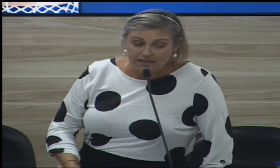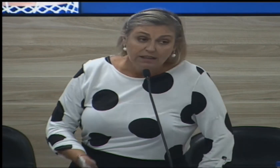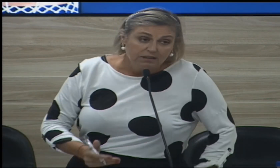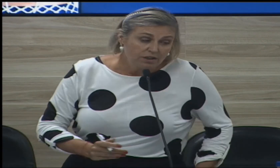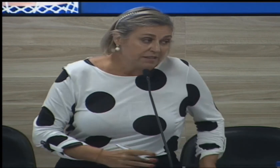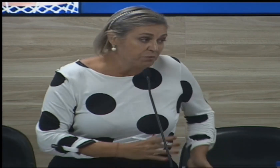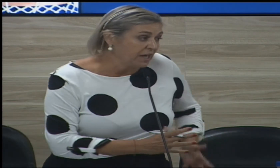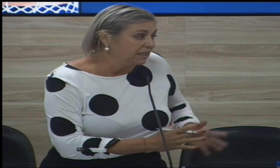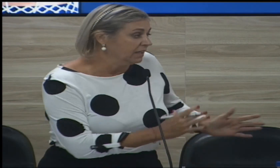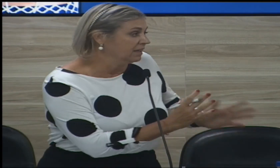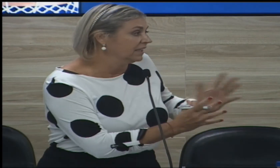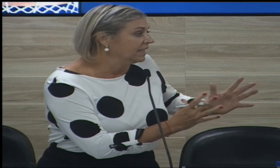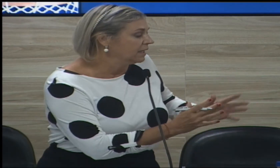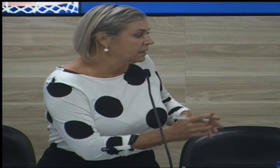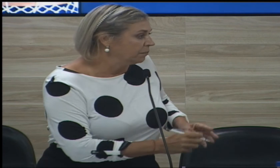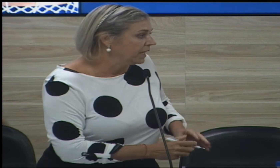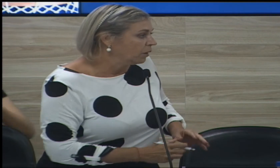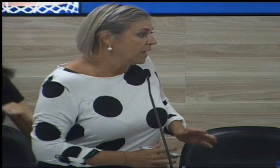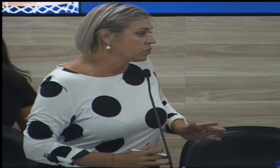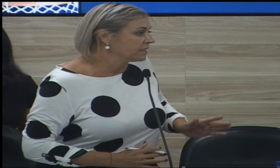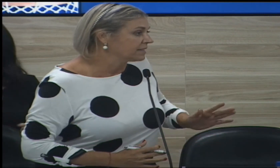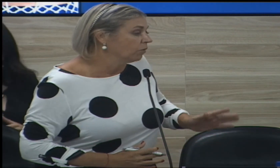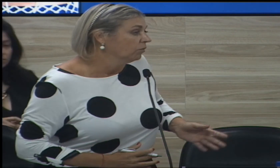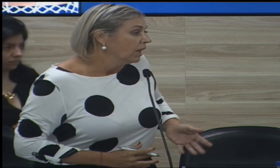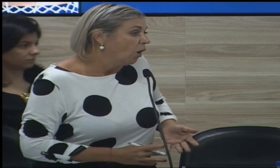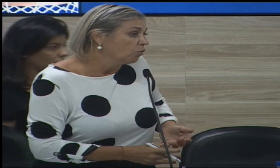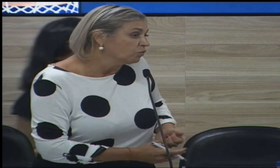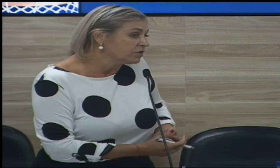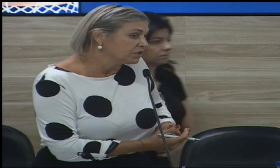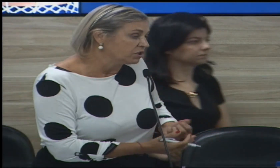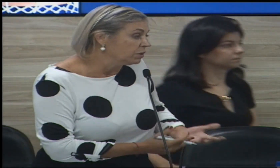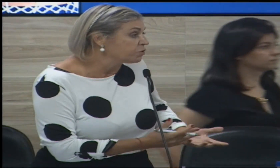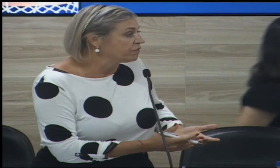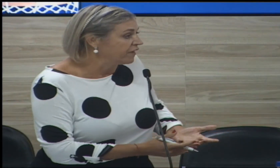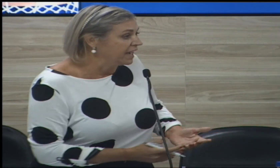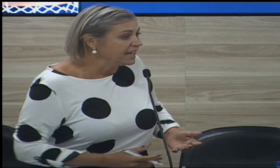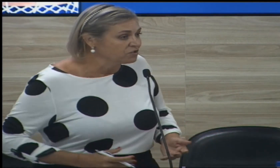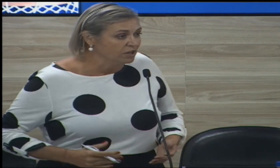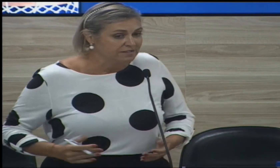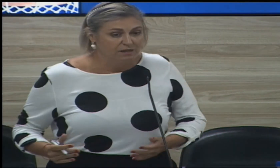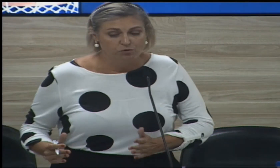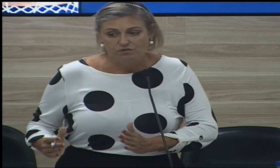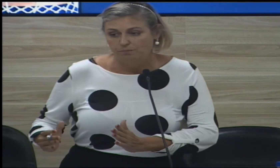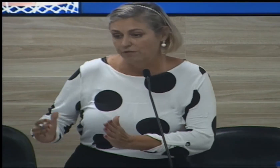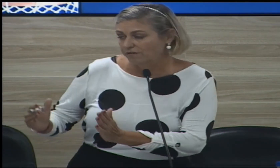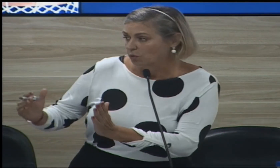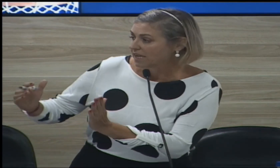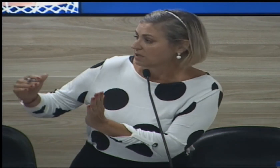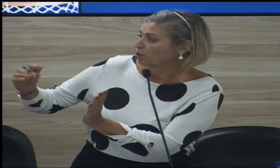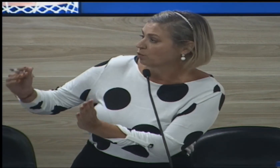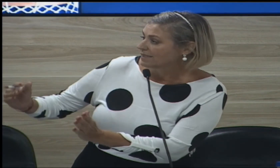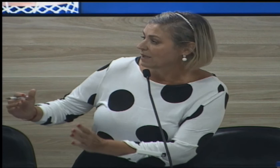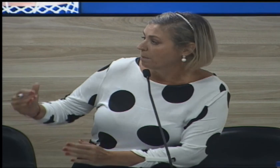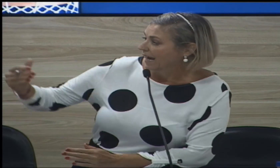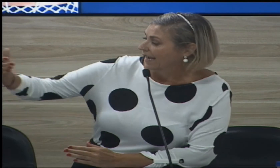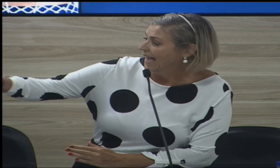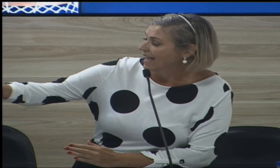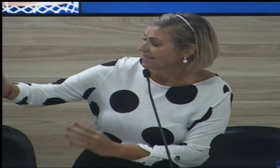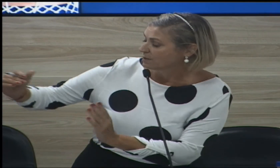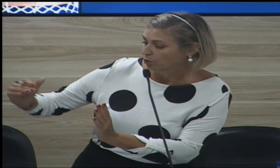Senhor presidente, nobres pares, mais uma vez, parabéns ao MIR, e acho que parabéns a essa casa que está discutindo realmente o